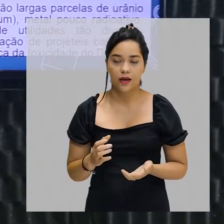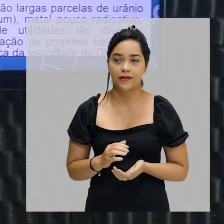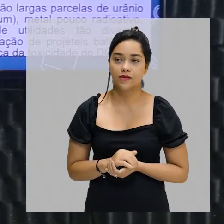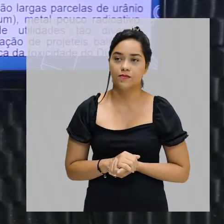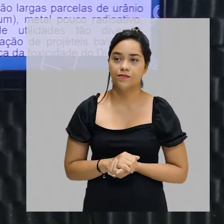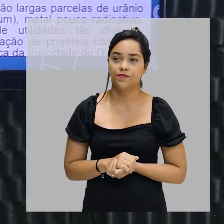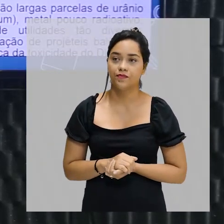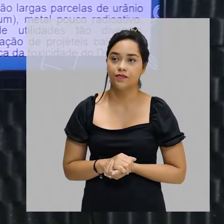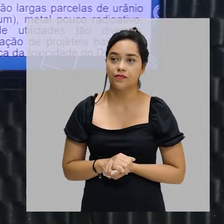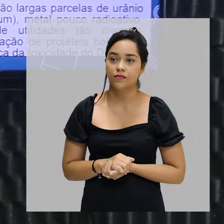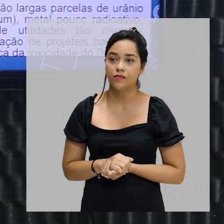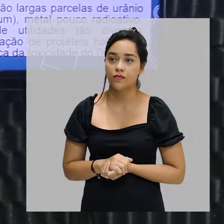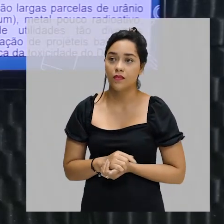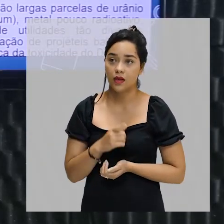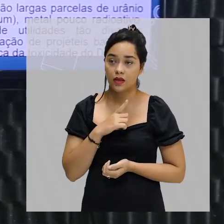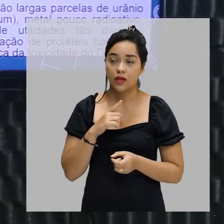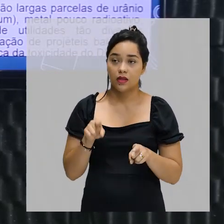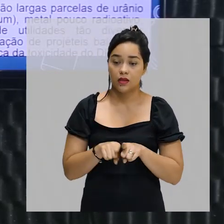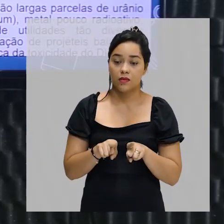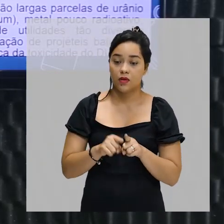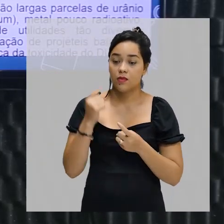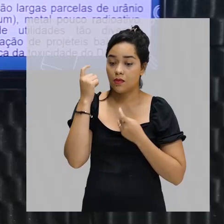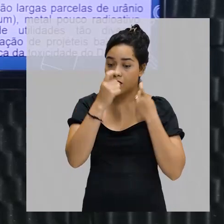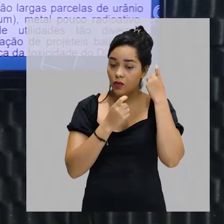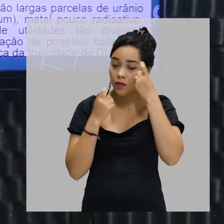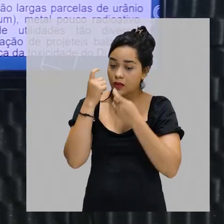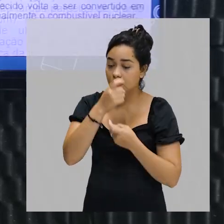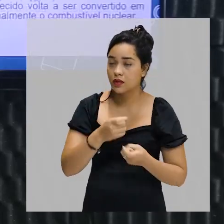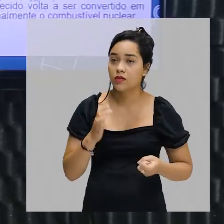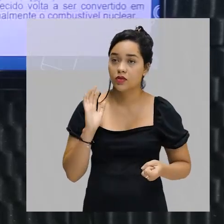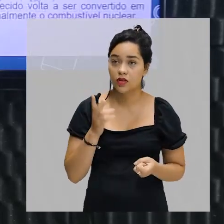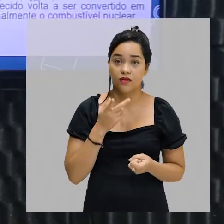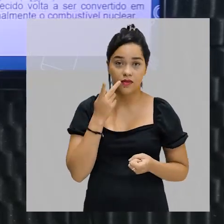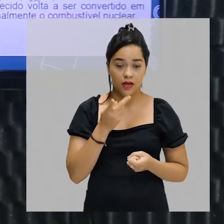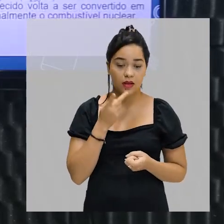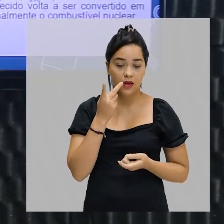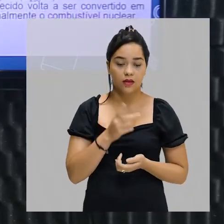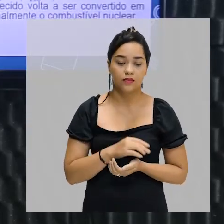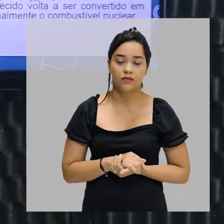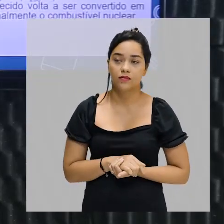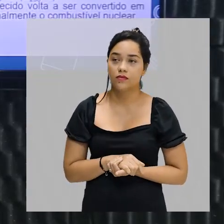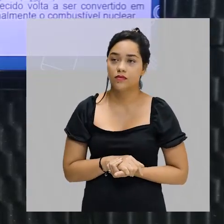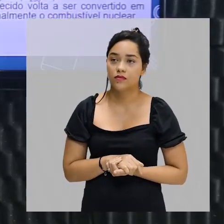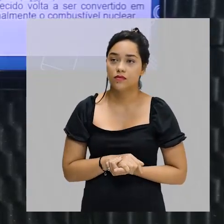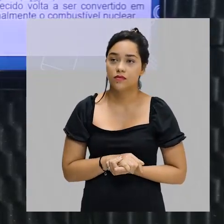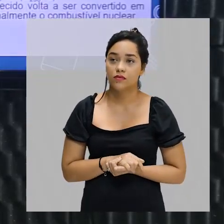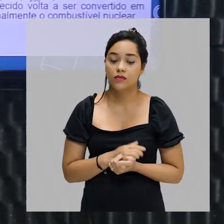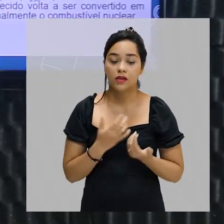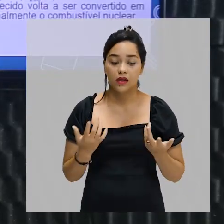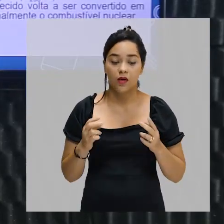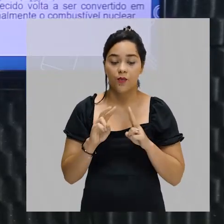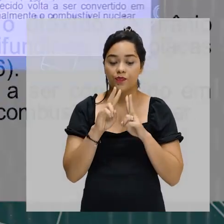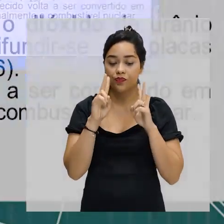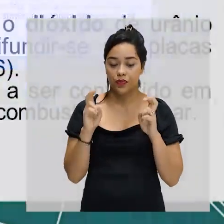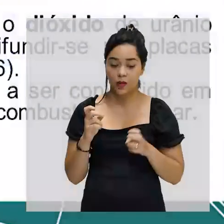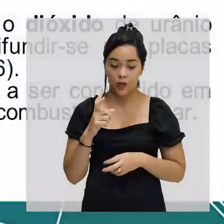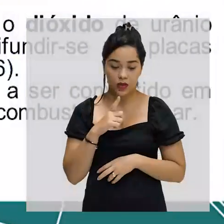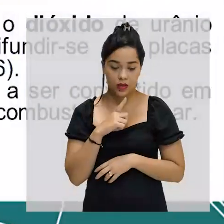ok? Existe também uma preocupação quanto a ele, que a gente vai já falar. Certo? Então, o termo